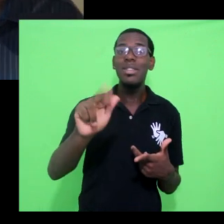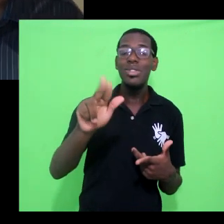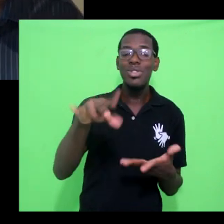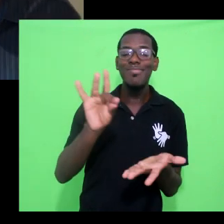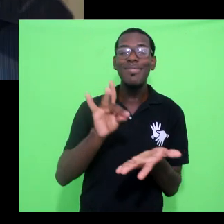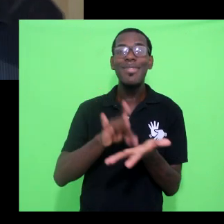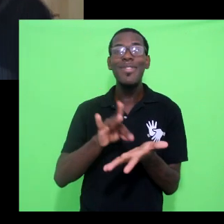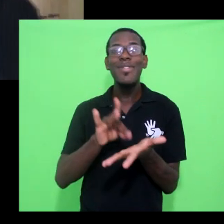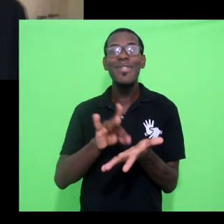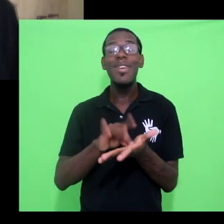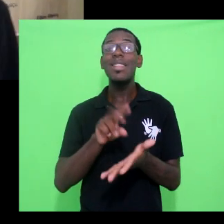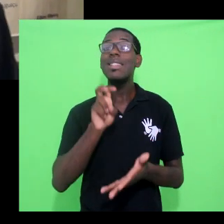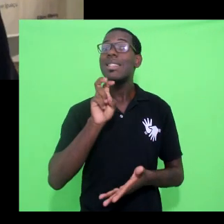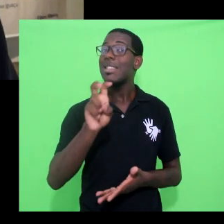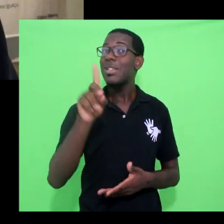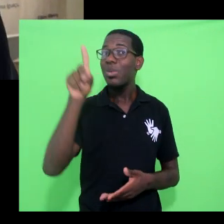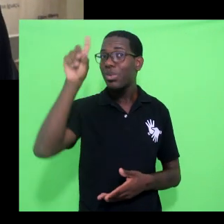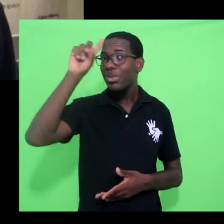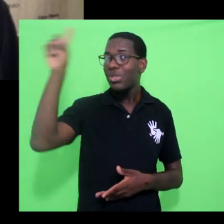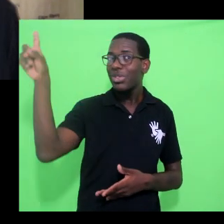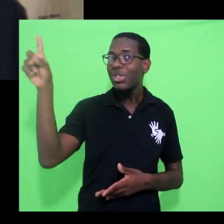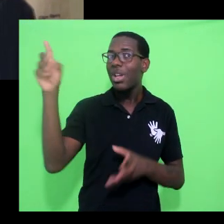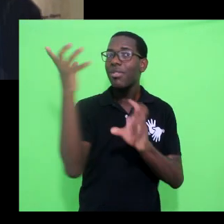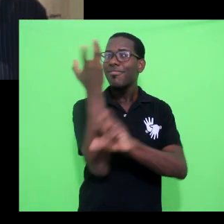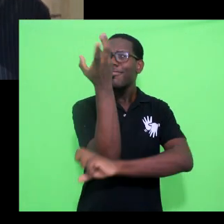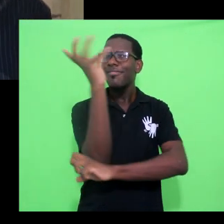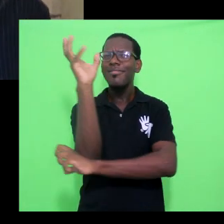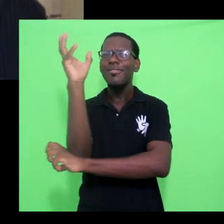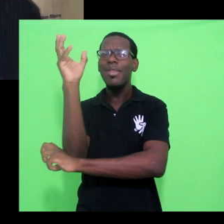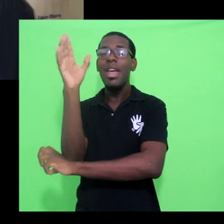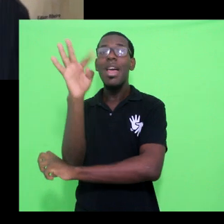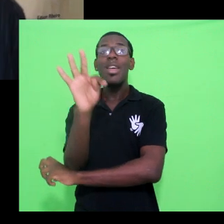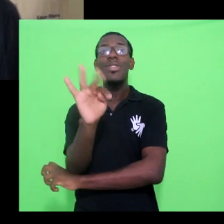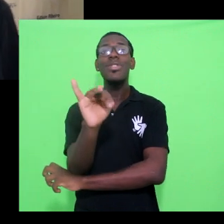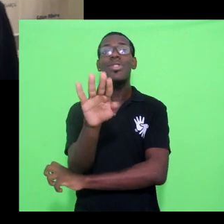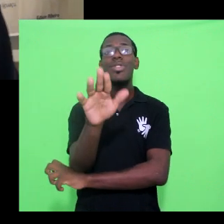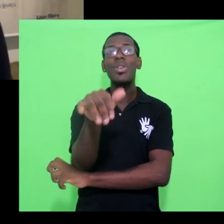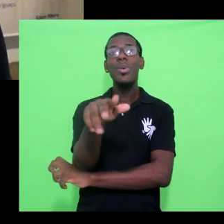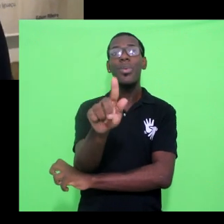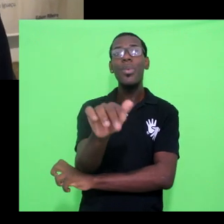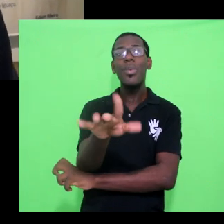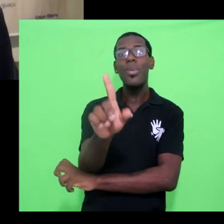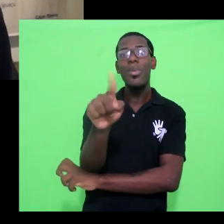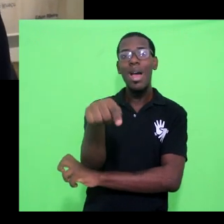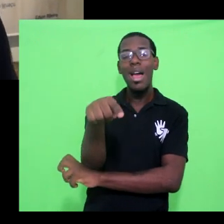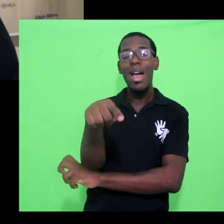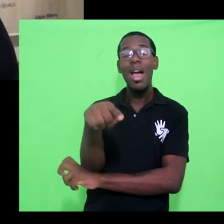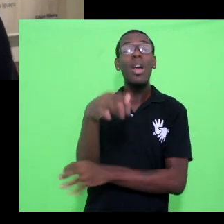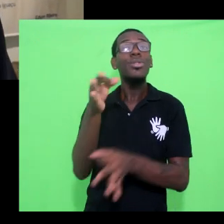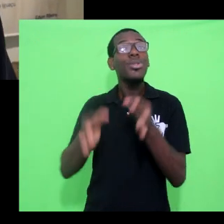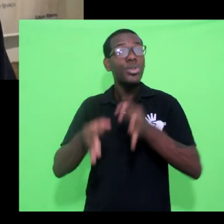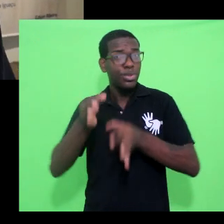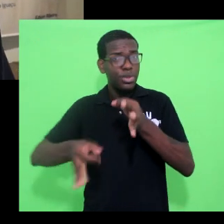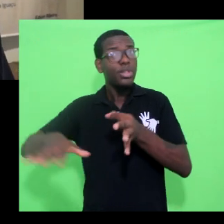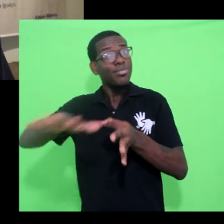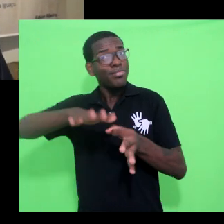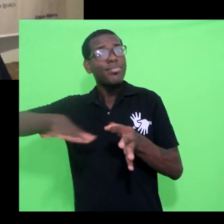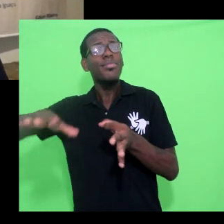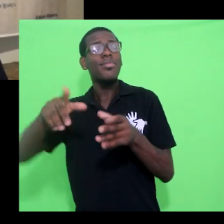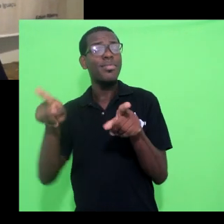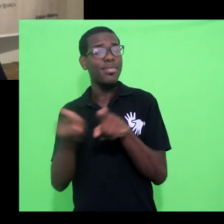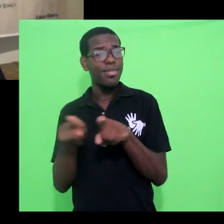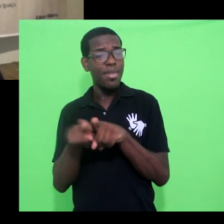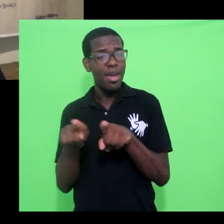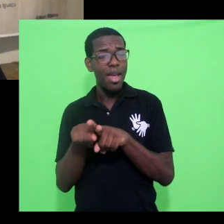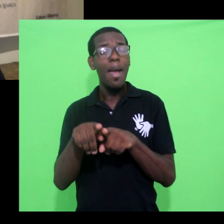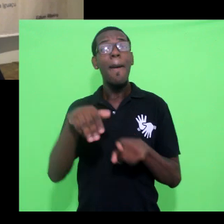ficaram presos 5 dias na floresta do Tinguá. E tinha um juiz no meio, Dr. Marcos Bacher. Aí o que